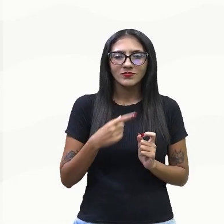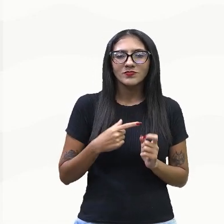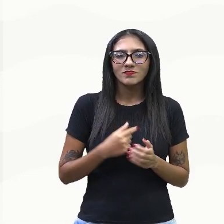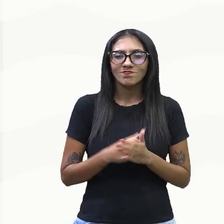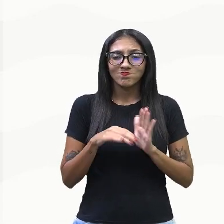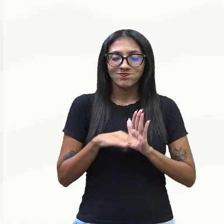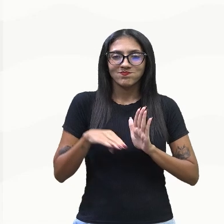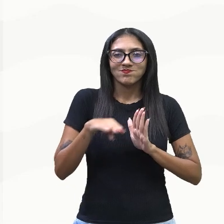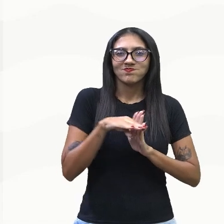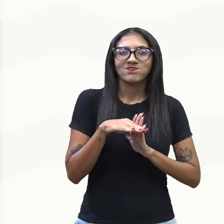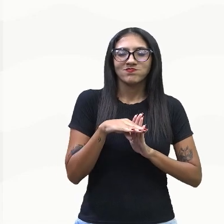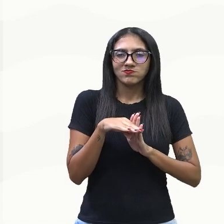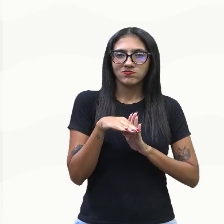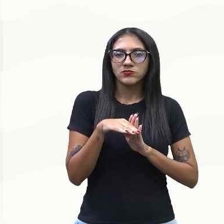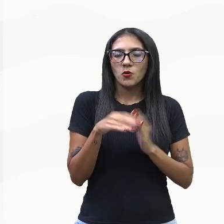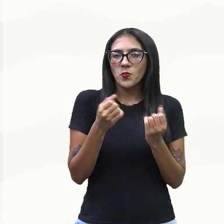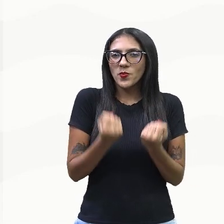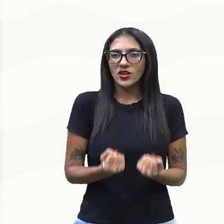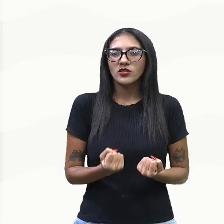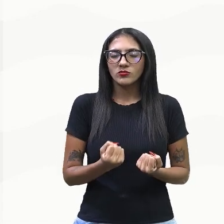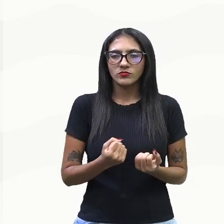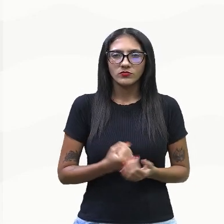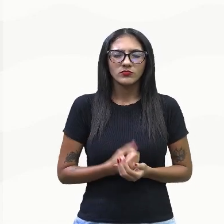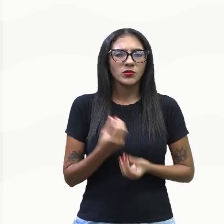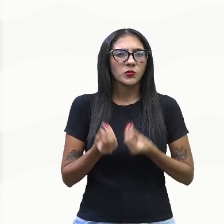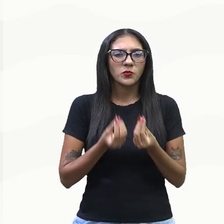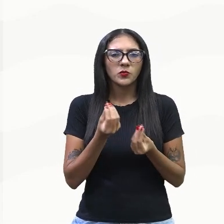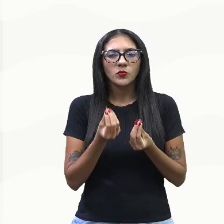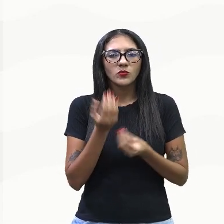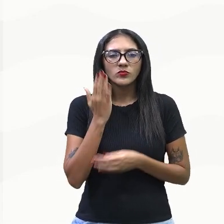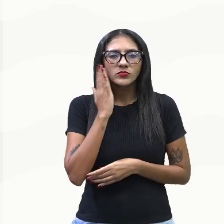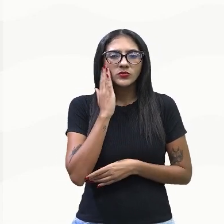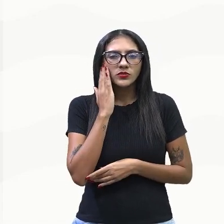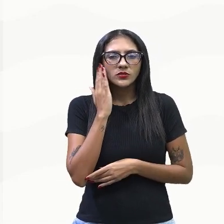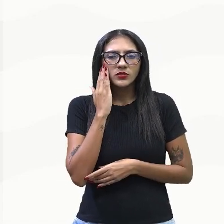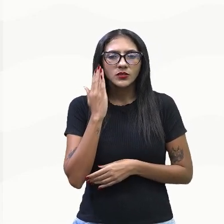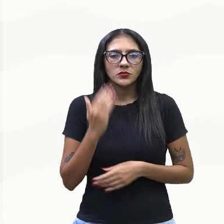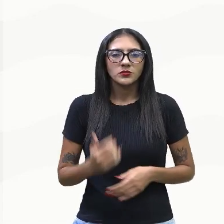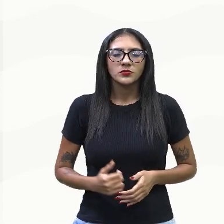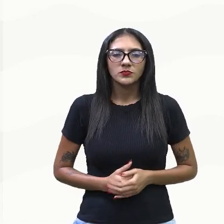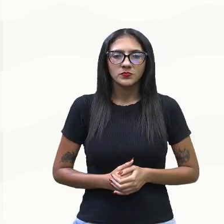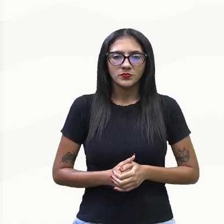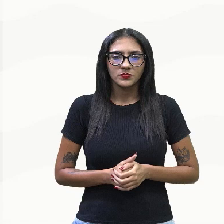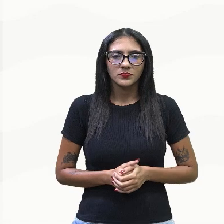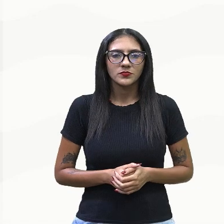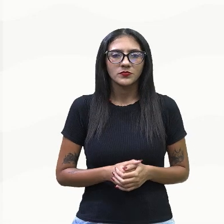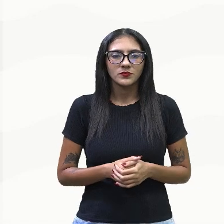no sobrepeso. Como é que a gente sabe disso? Vocês viram lá?